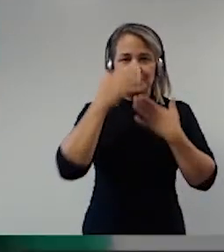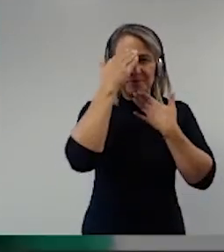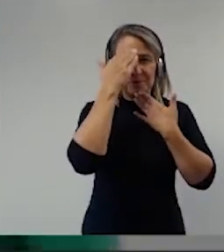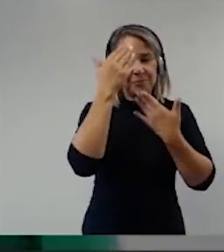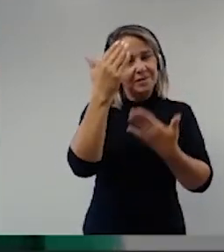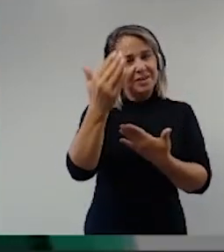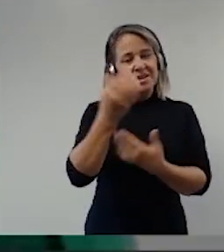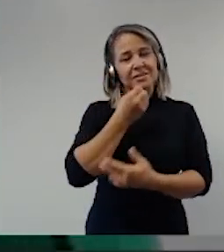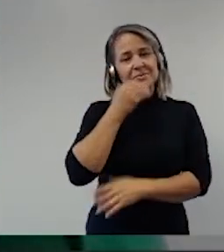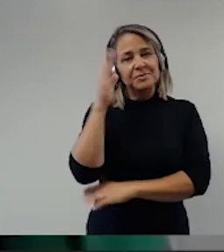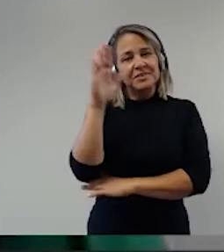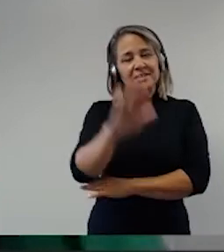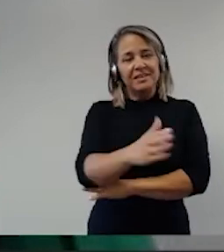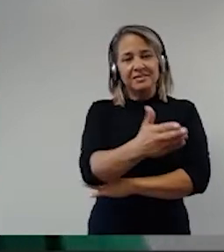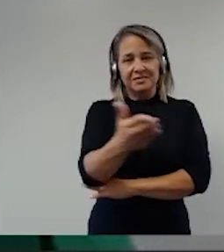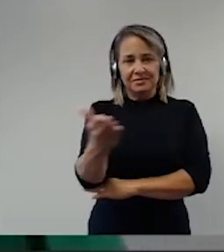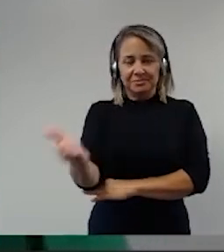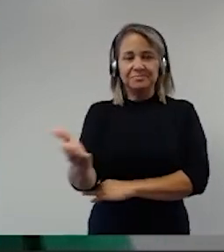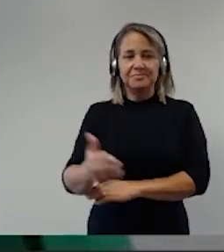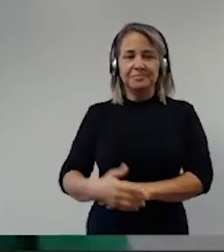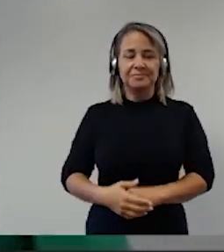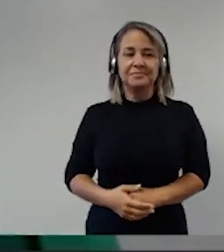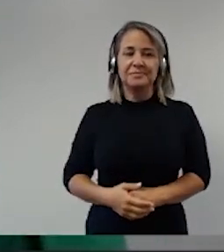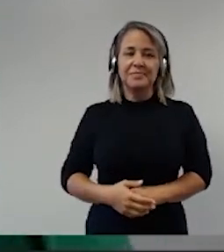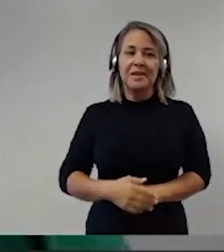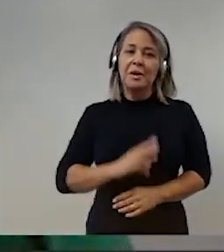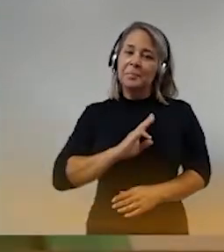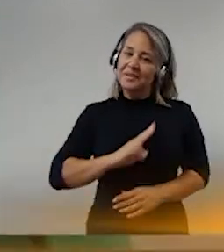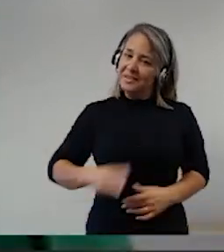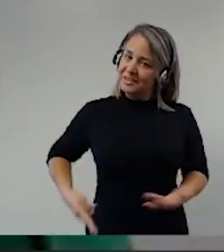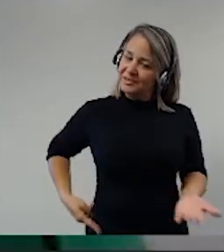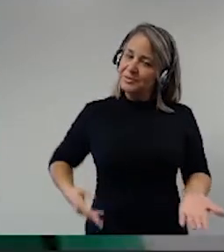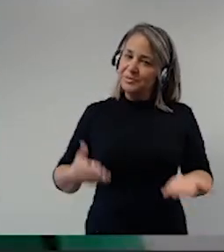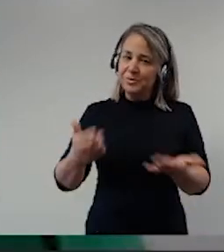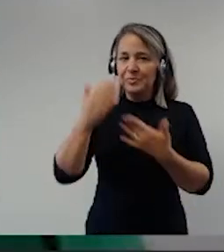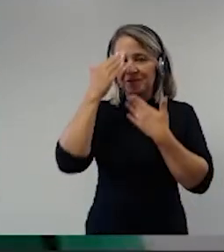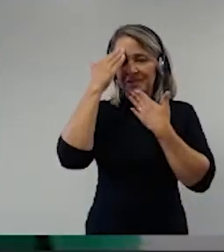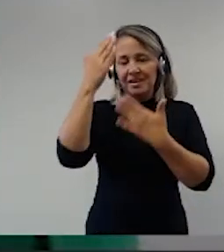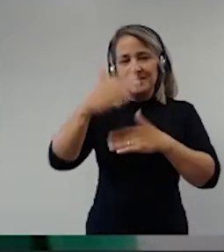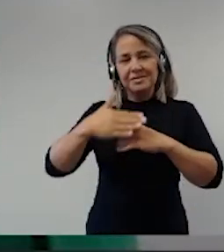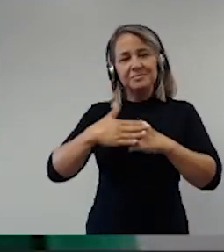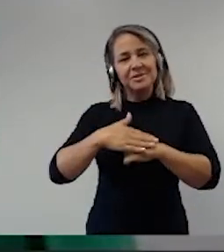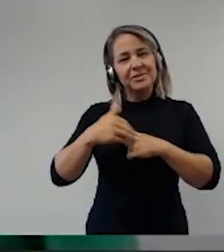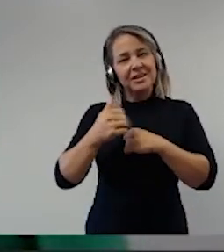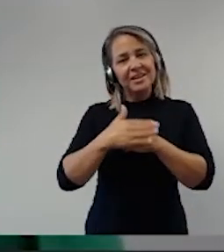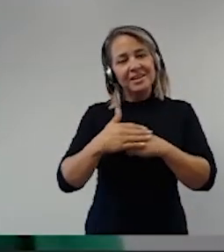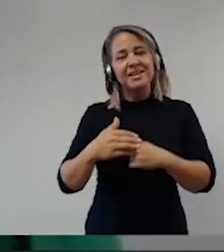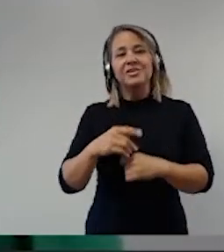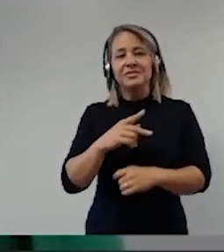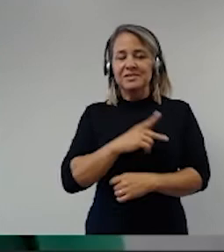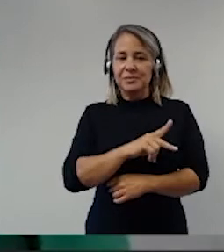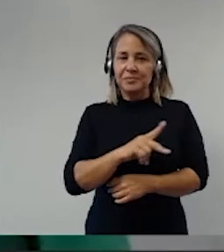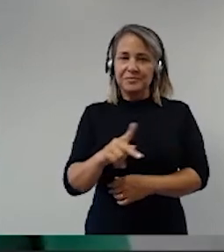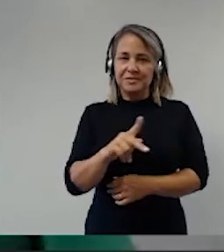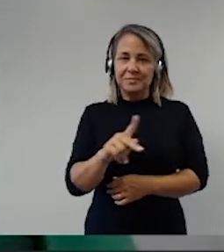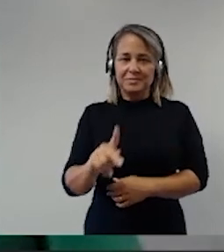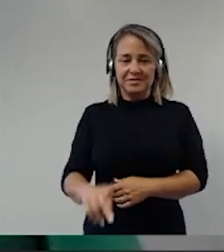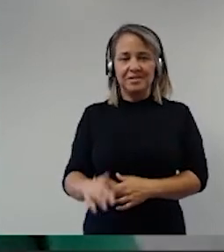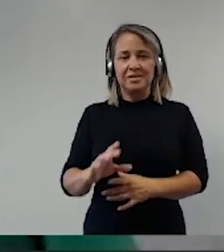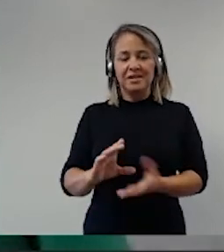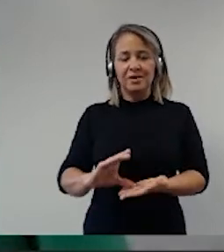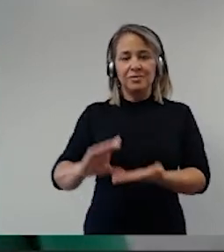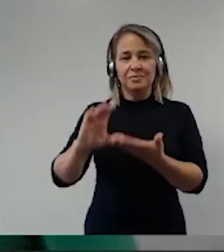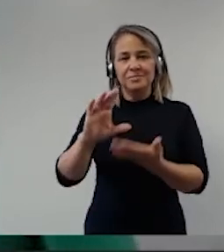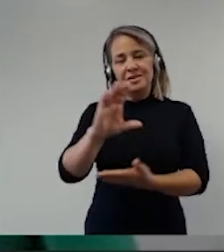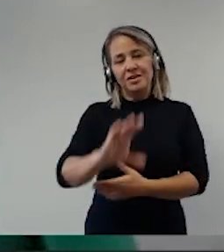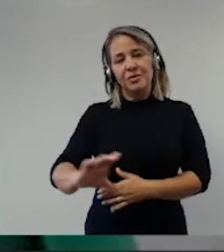Obrigada, boa tarde a todas e a todos. Vinícius, muito obrigada pelo carinho, né? Você, nosso vice-presidente da Comissão Nacional.